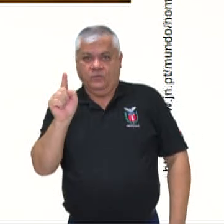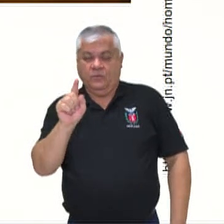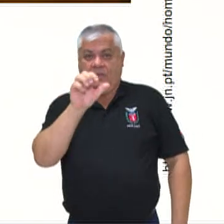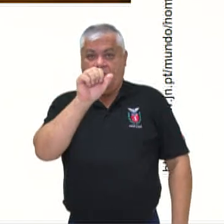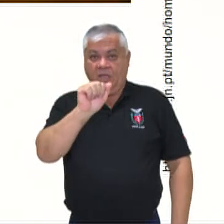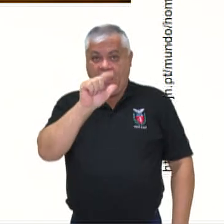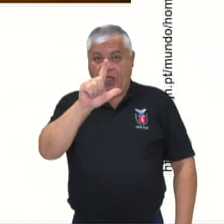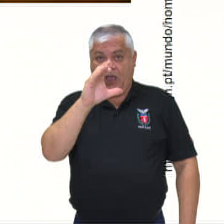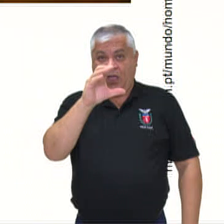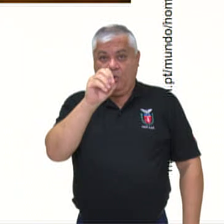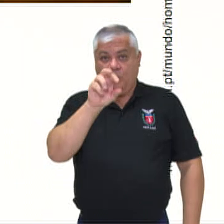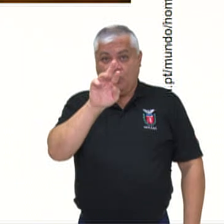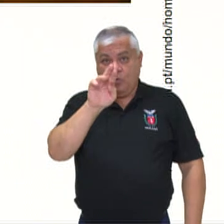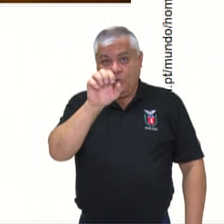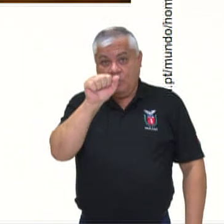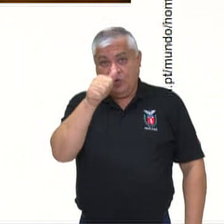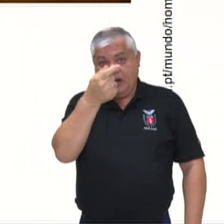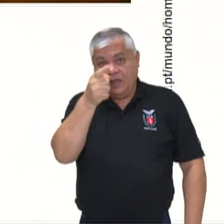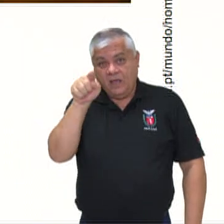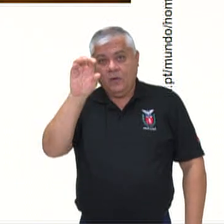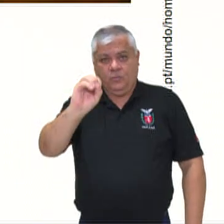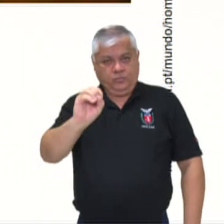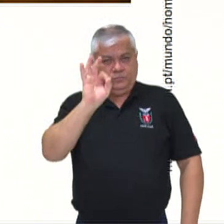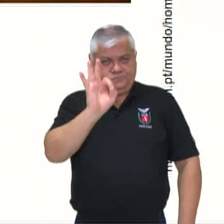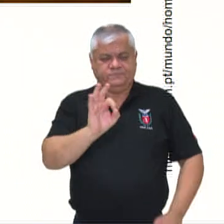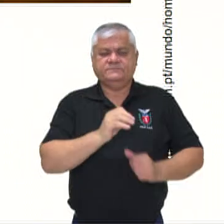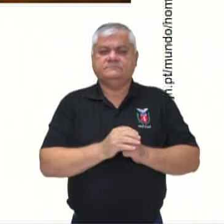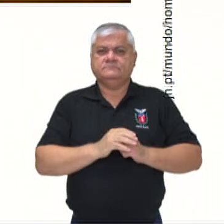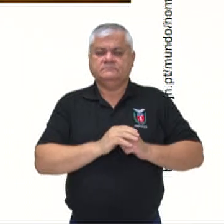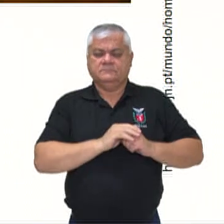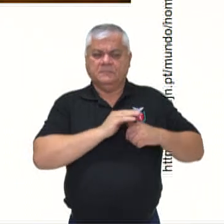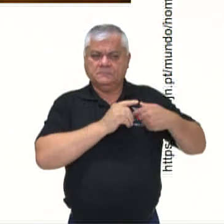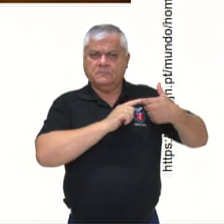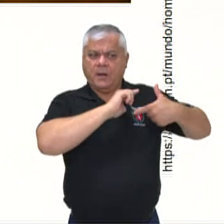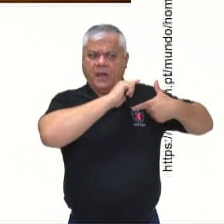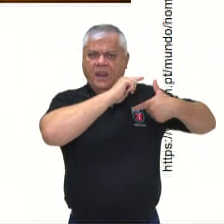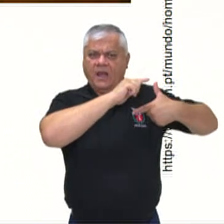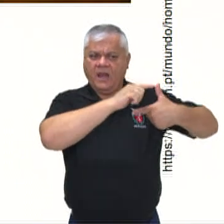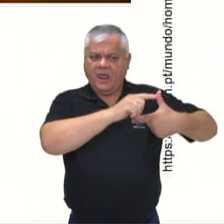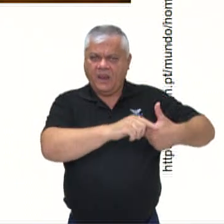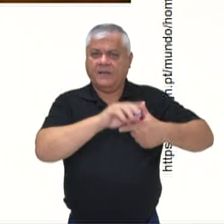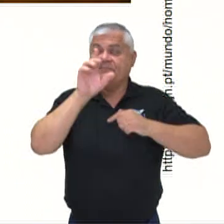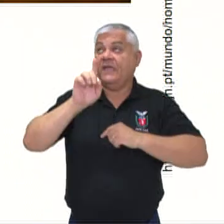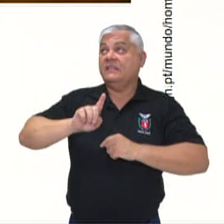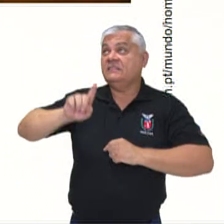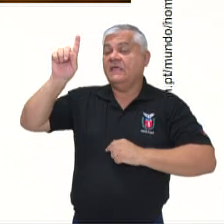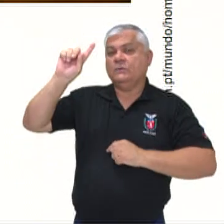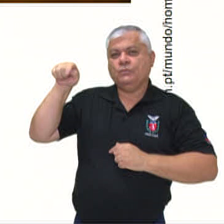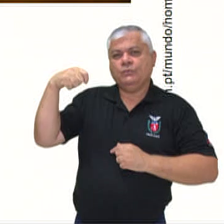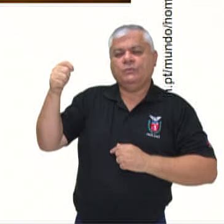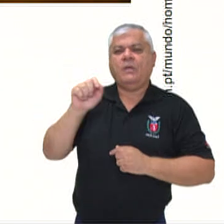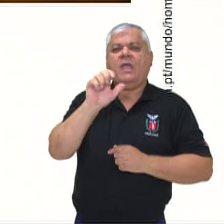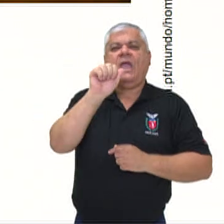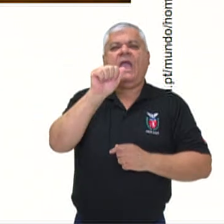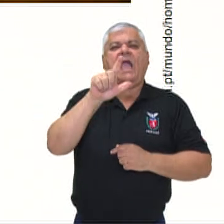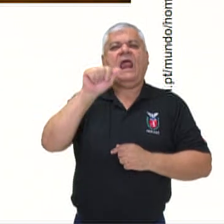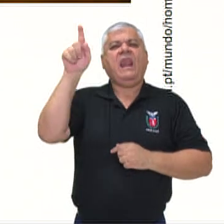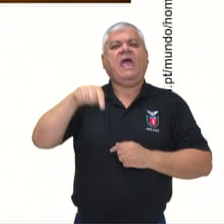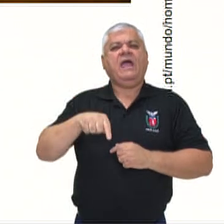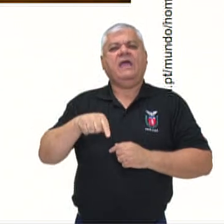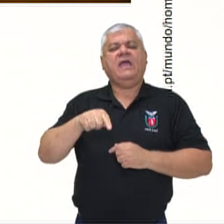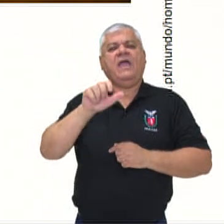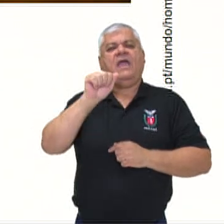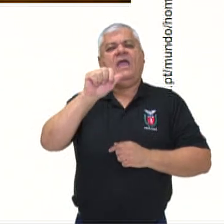Alcorão. E é o livro sagrado do islamismo. De acordo com a tradição muçulmana, Deus, ou Alá, revelou ao Corão ao